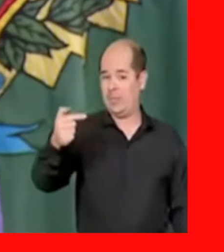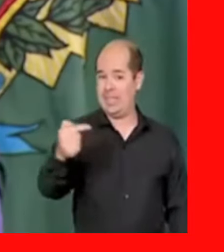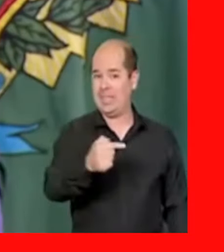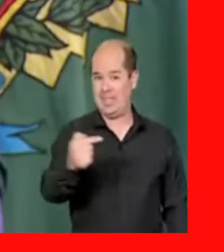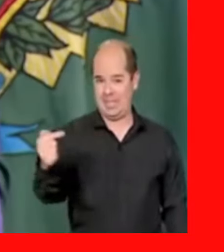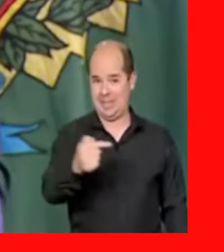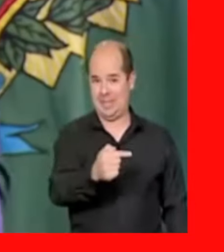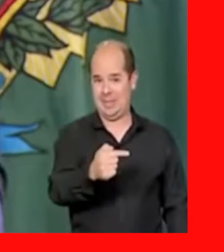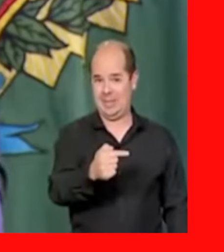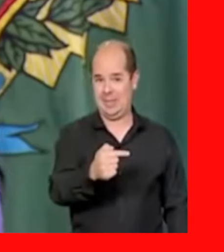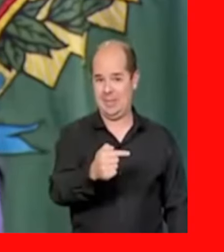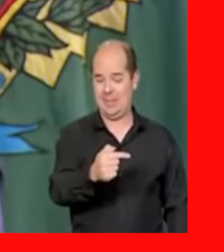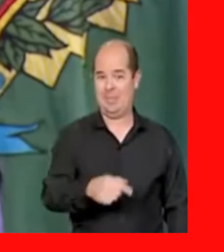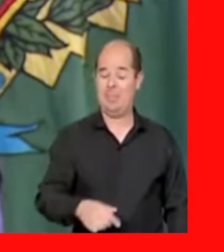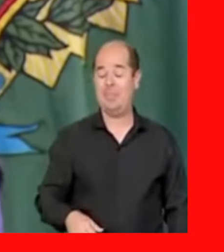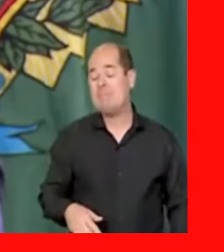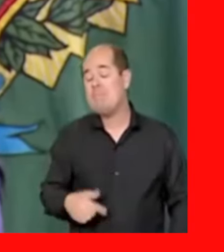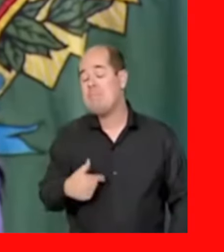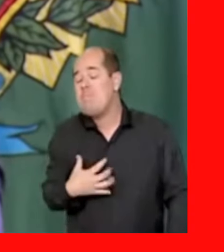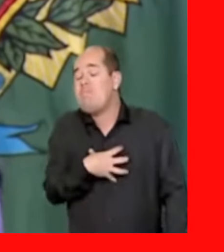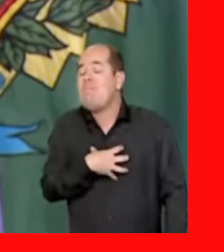eu me sinto um